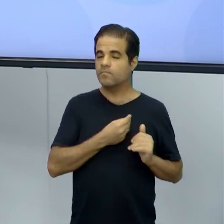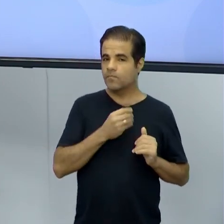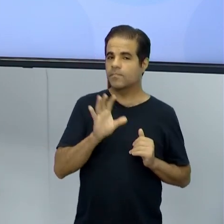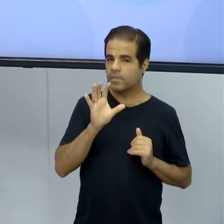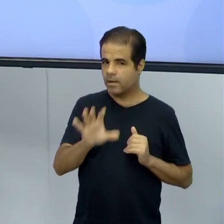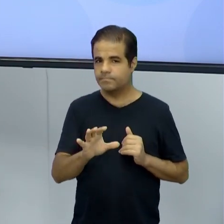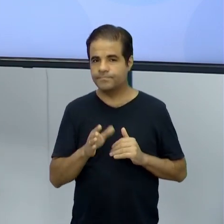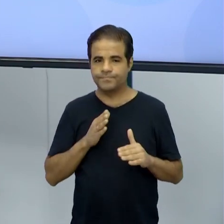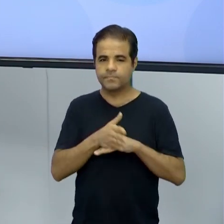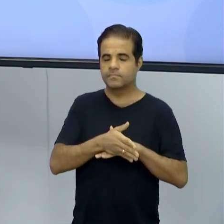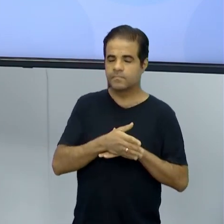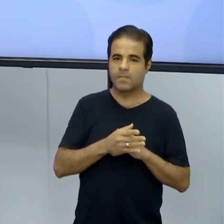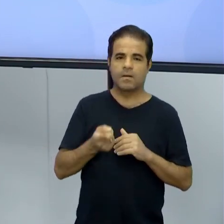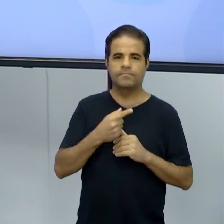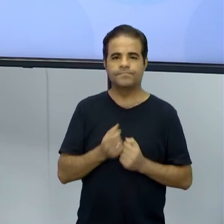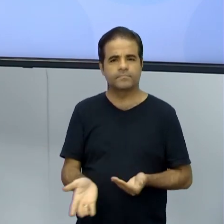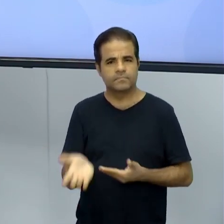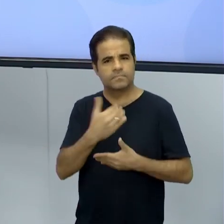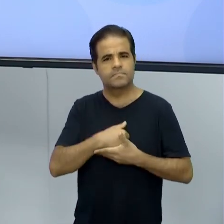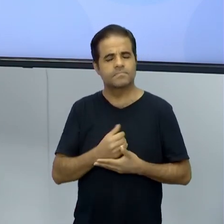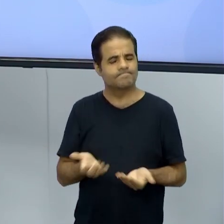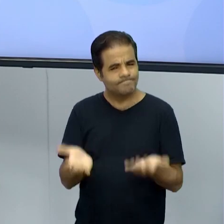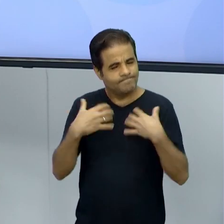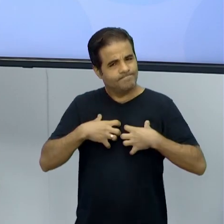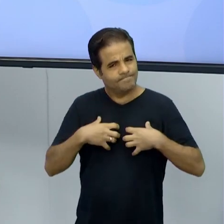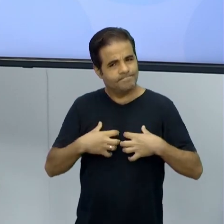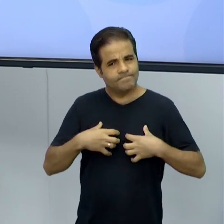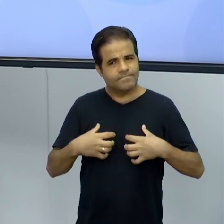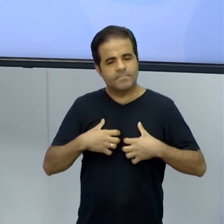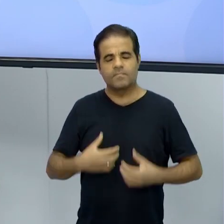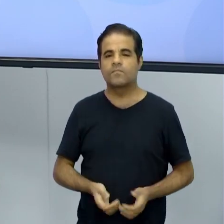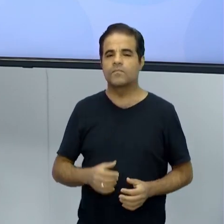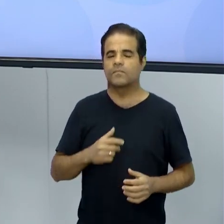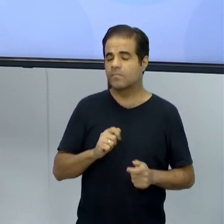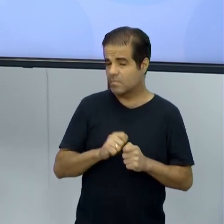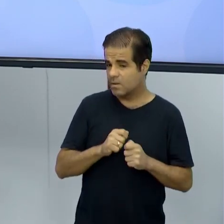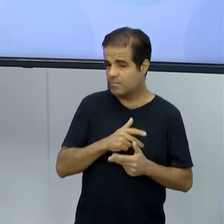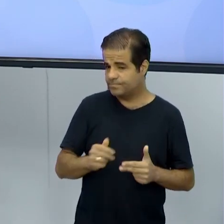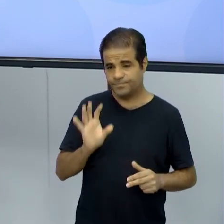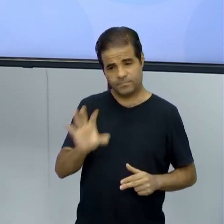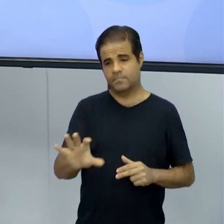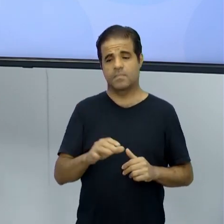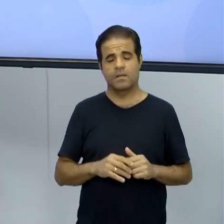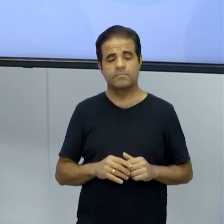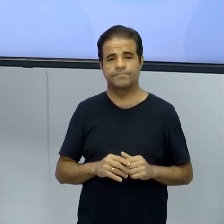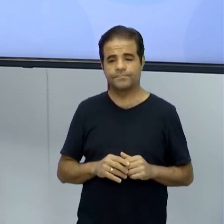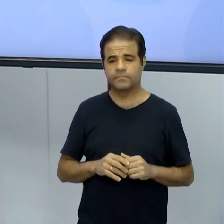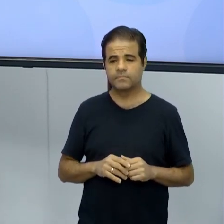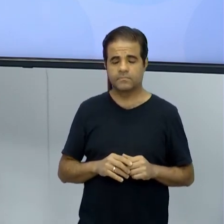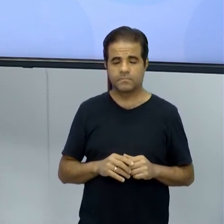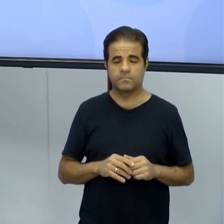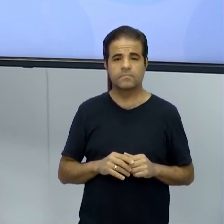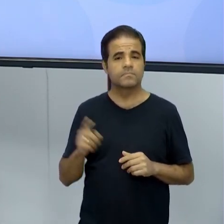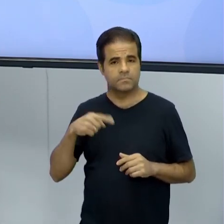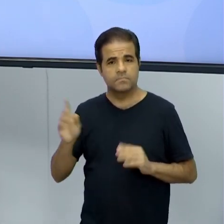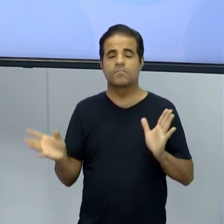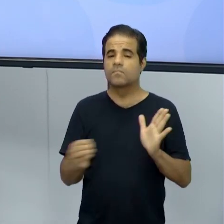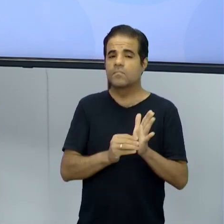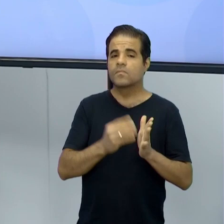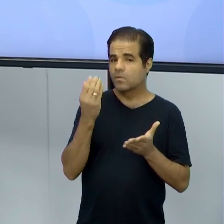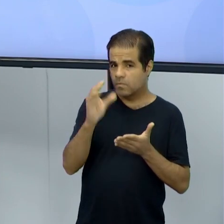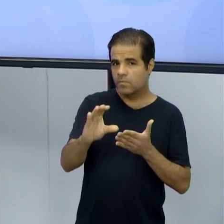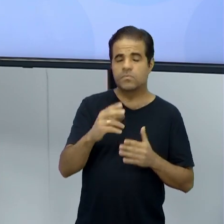que entre do nosso DNA mesmo, olha só, eu ajo assim porque eu sou desse jeito. Por exemplo, você vai postar